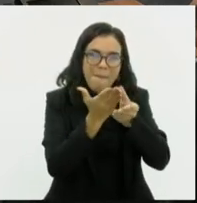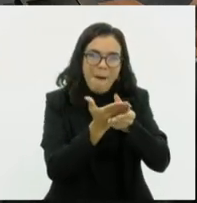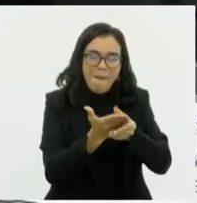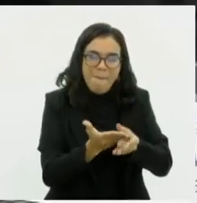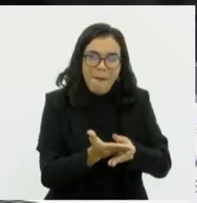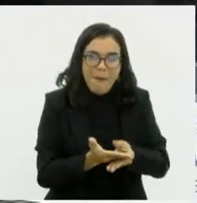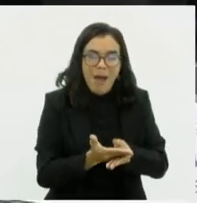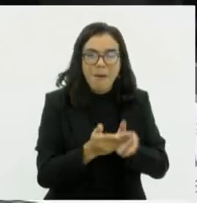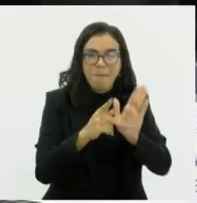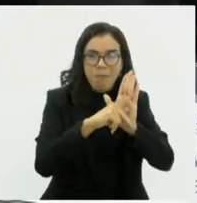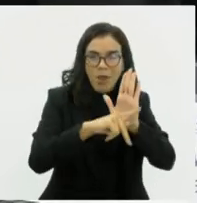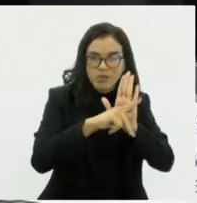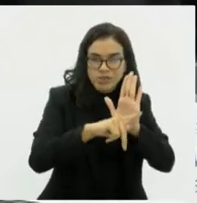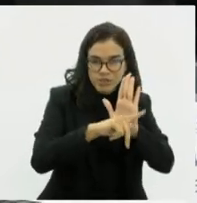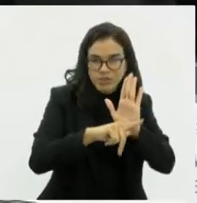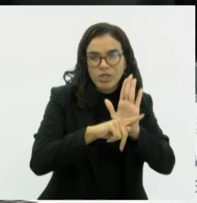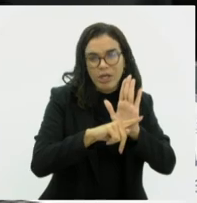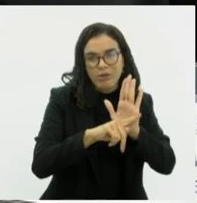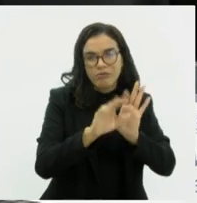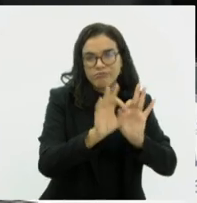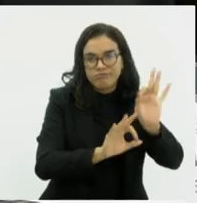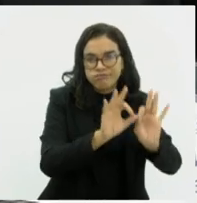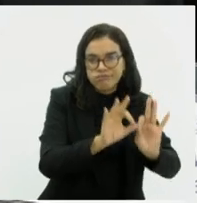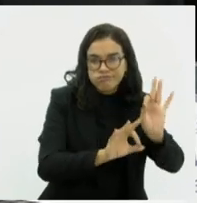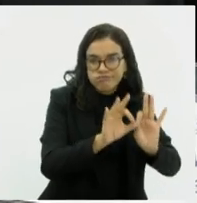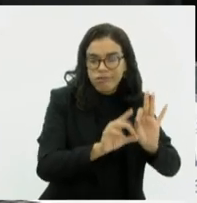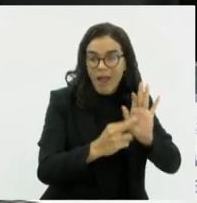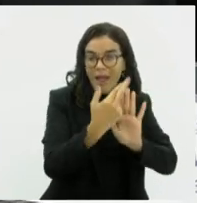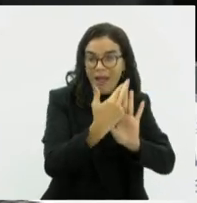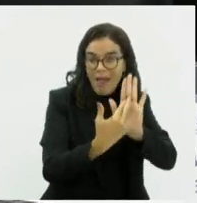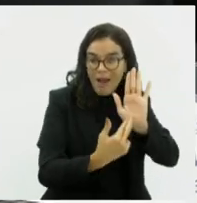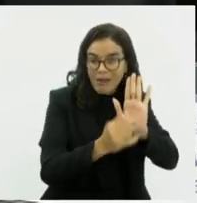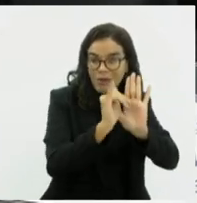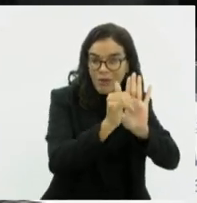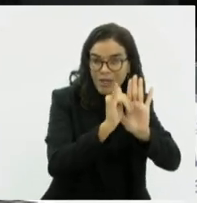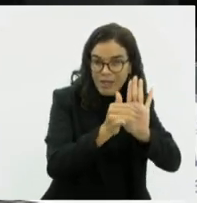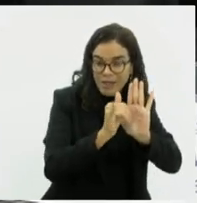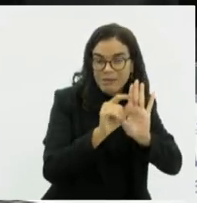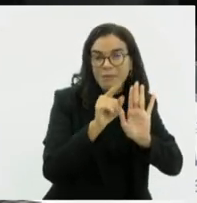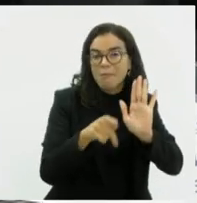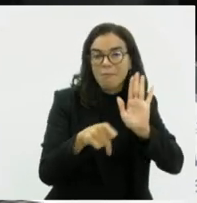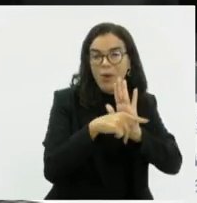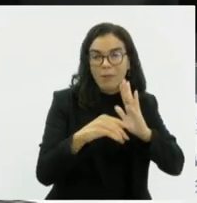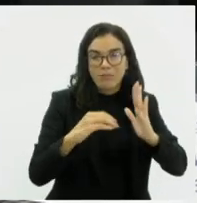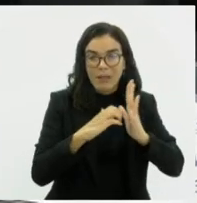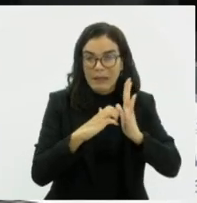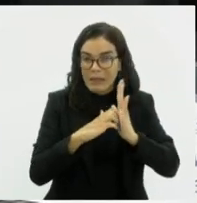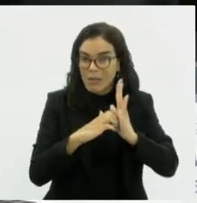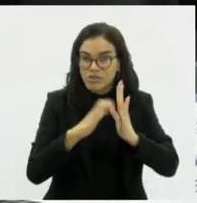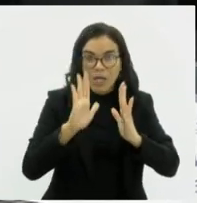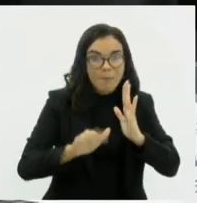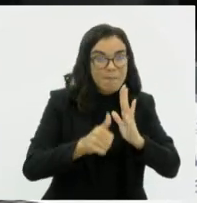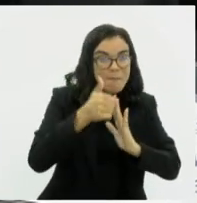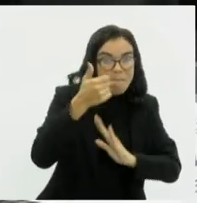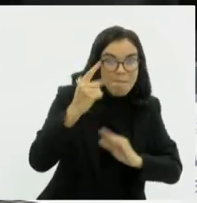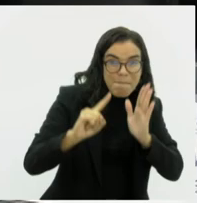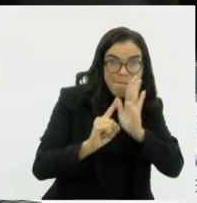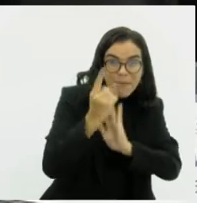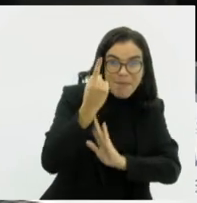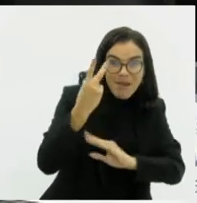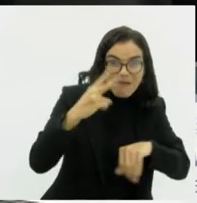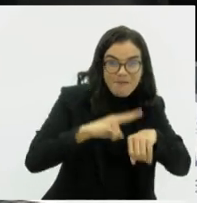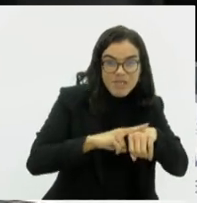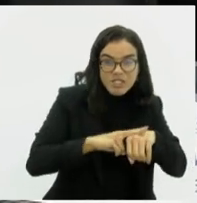Dani está envolvida, né? Nas relatorias mais importantes da Câmara, já no primeiro mandato, não é fácil.